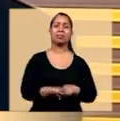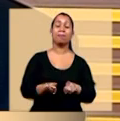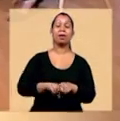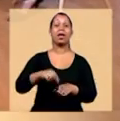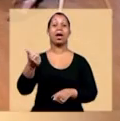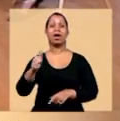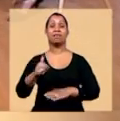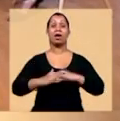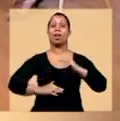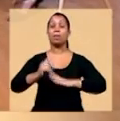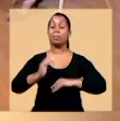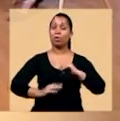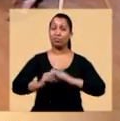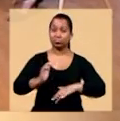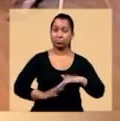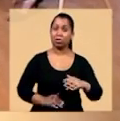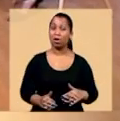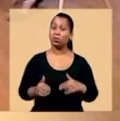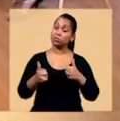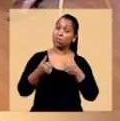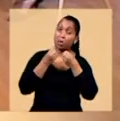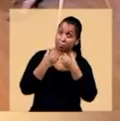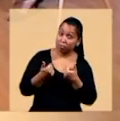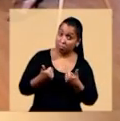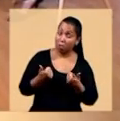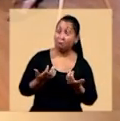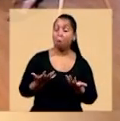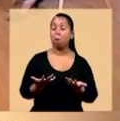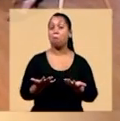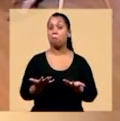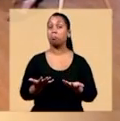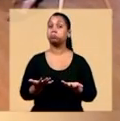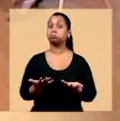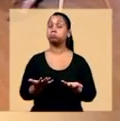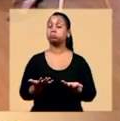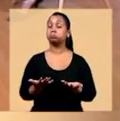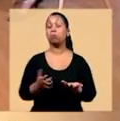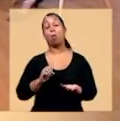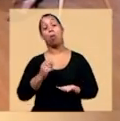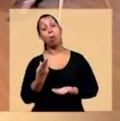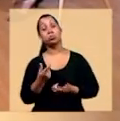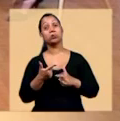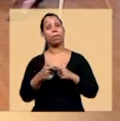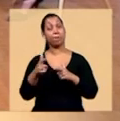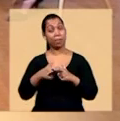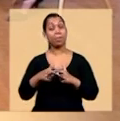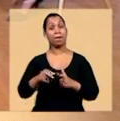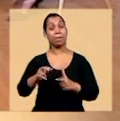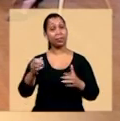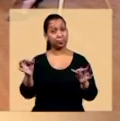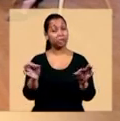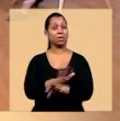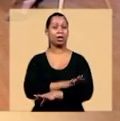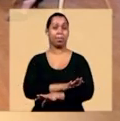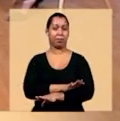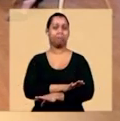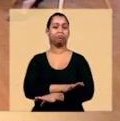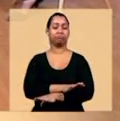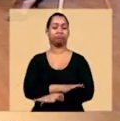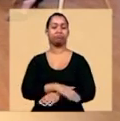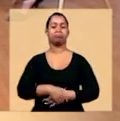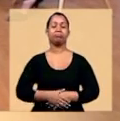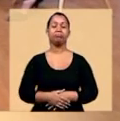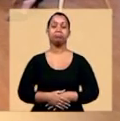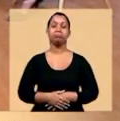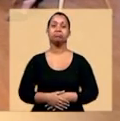ponto de vista profissional se vale a pena correr esse risco, pagar essa conta, ou se é um problema que tem que ser resolvido. E tem que ser